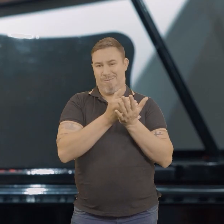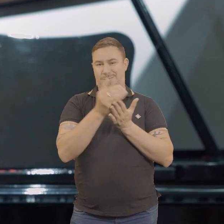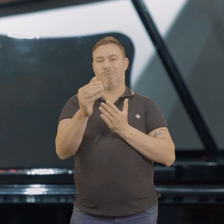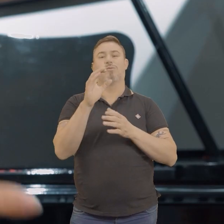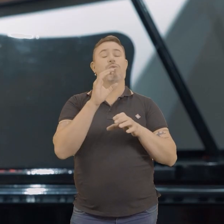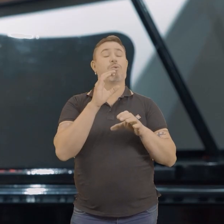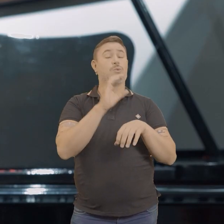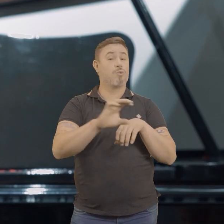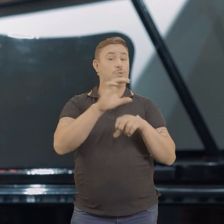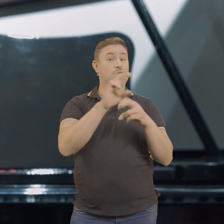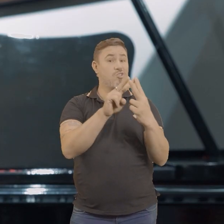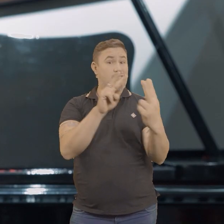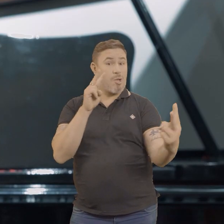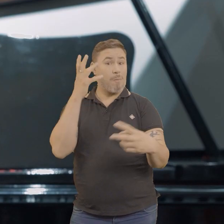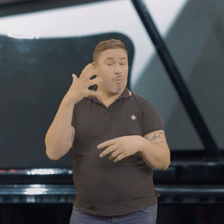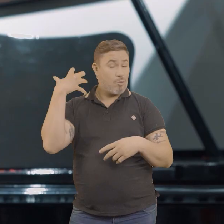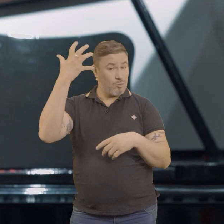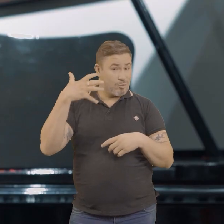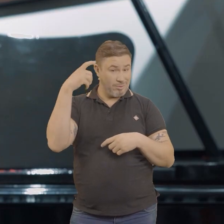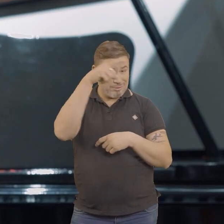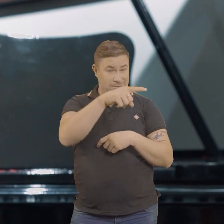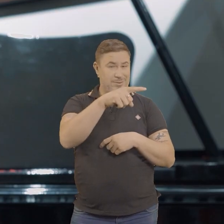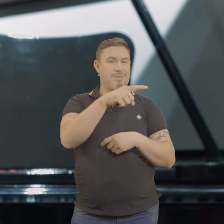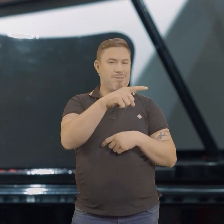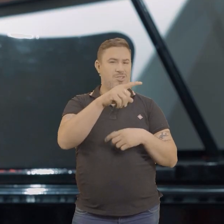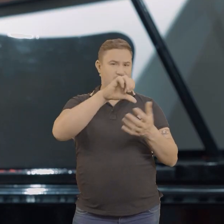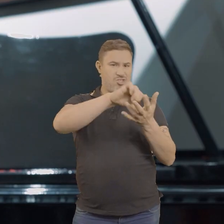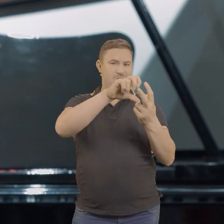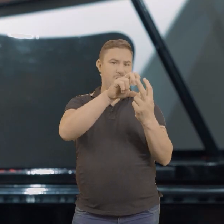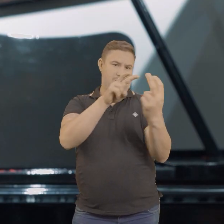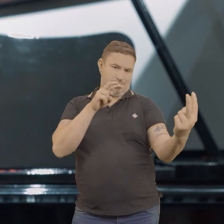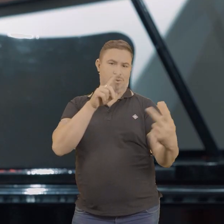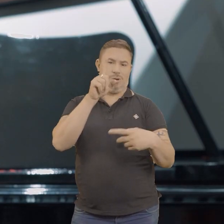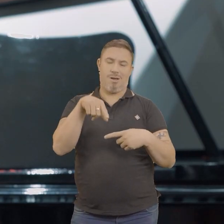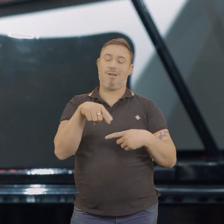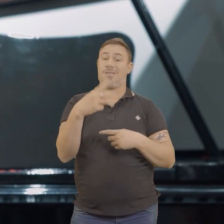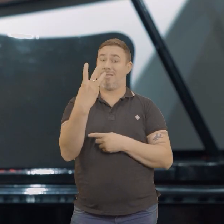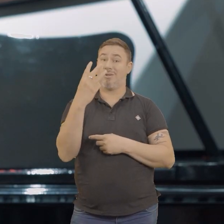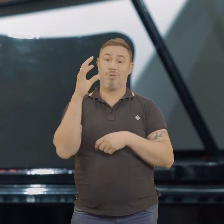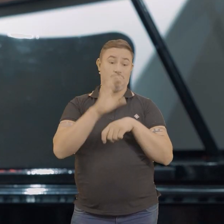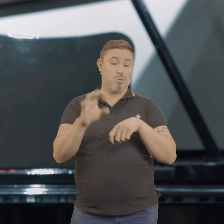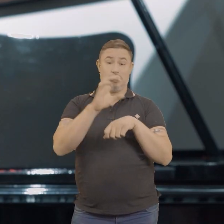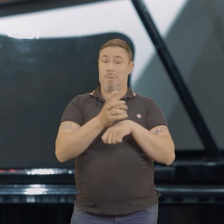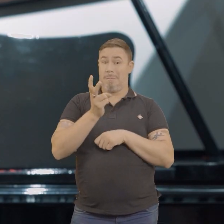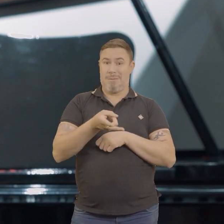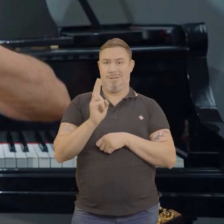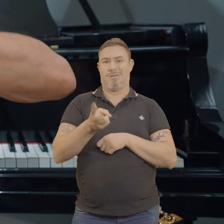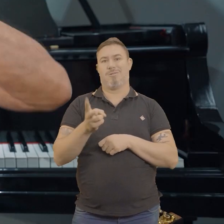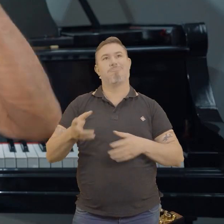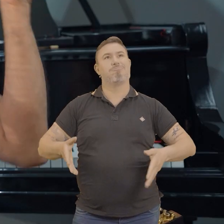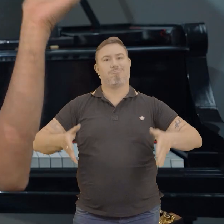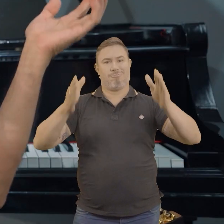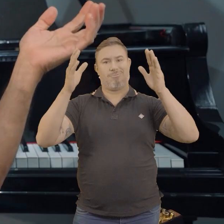extensão em música da UFC. Então, veja só, eram 3 cursos no mesmo prédio. Então, era uma coisa assim,